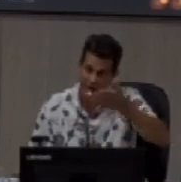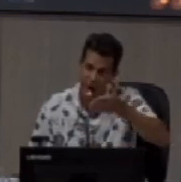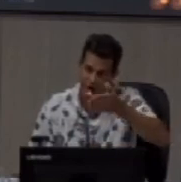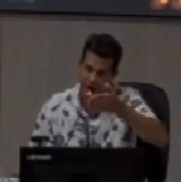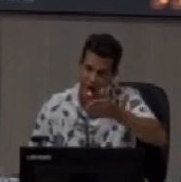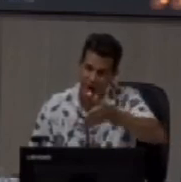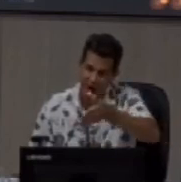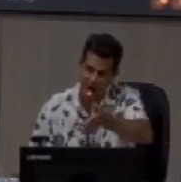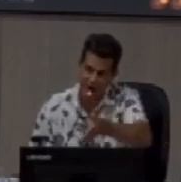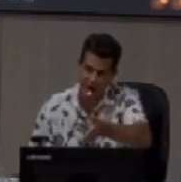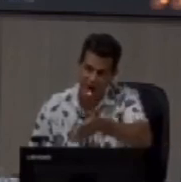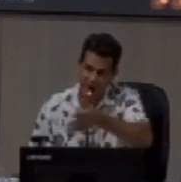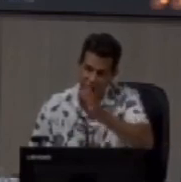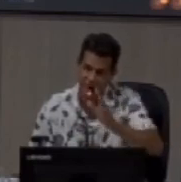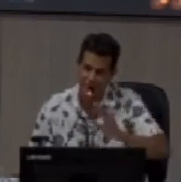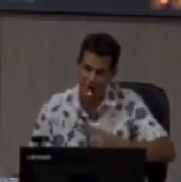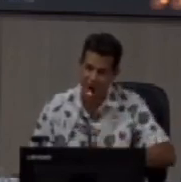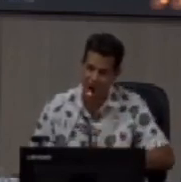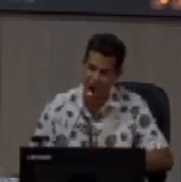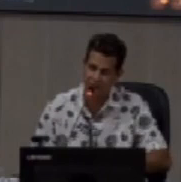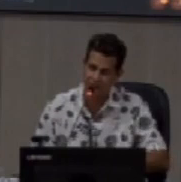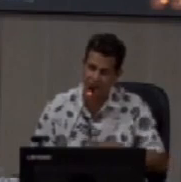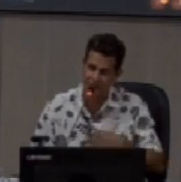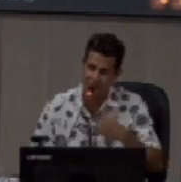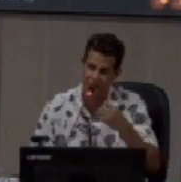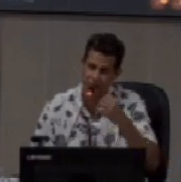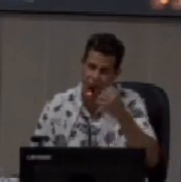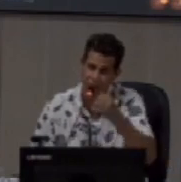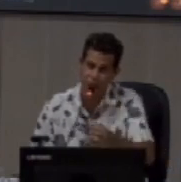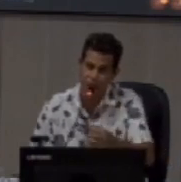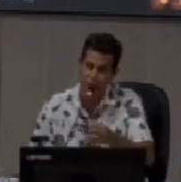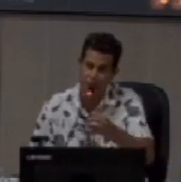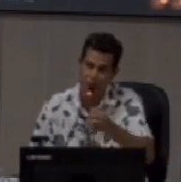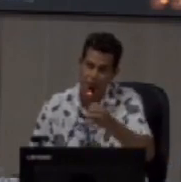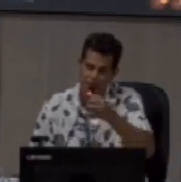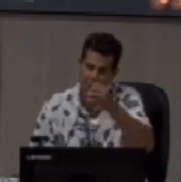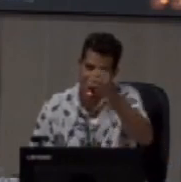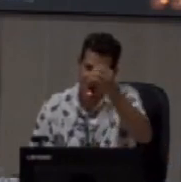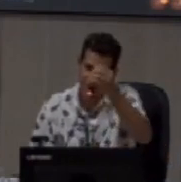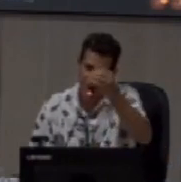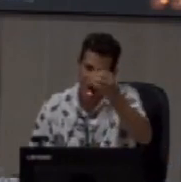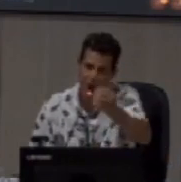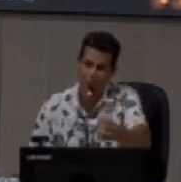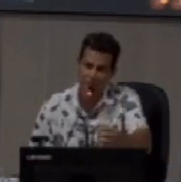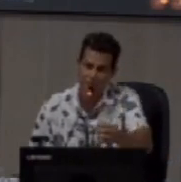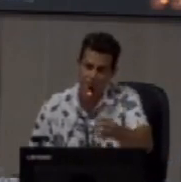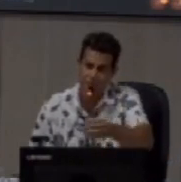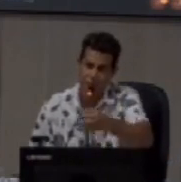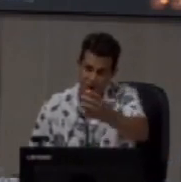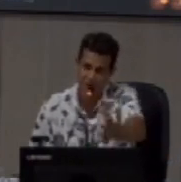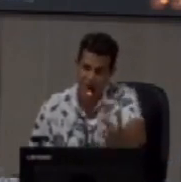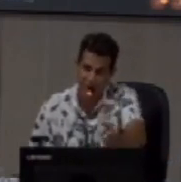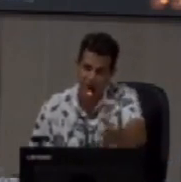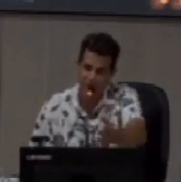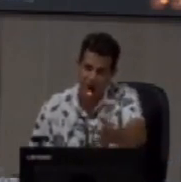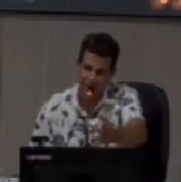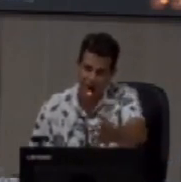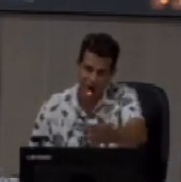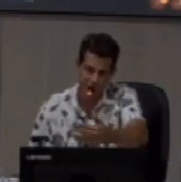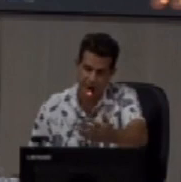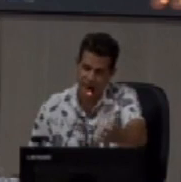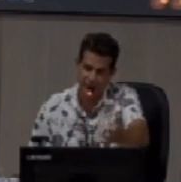melhor corpo técnico, né, que faz essas previsões, né, e apresenta um custo, apresentam obras de